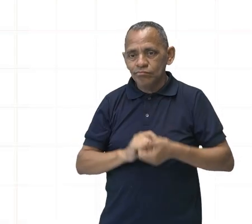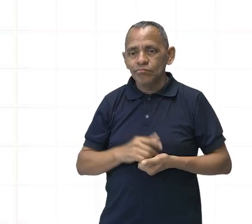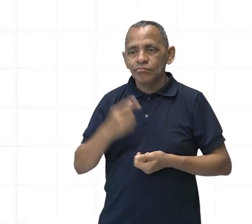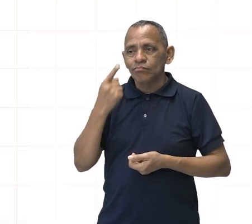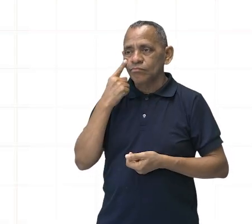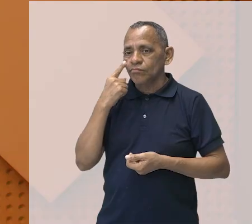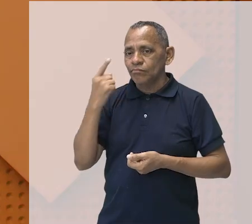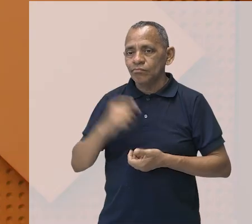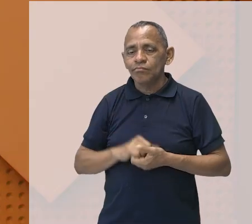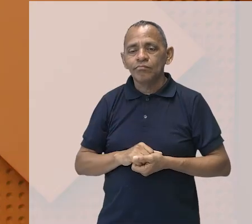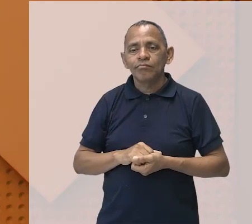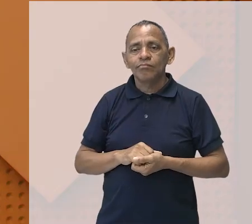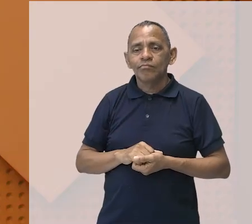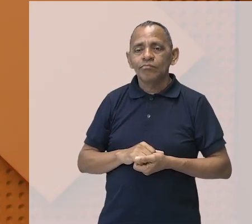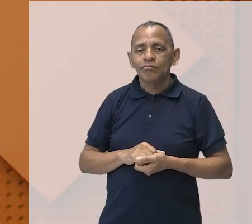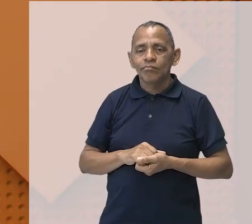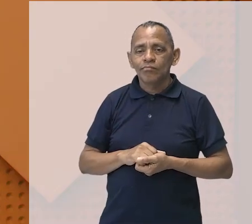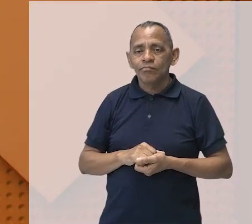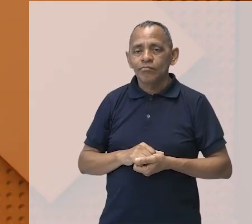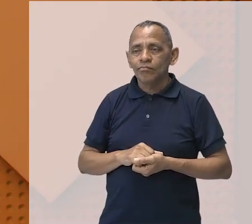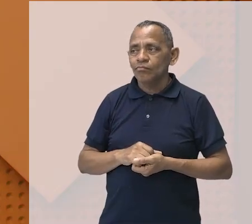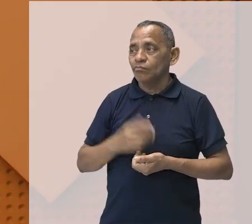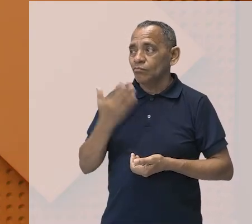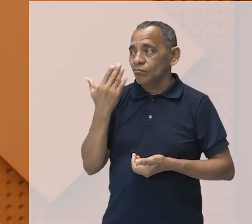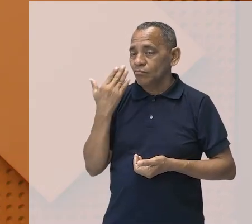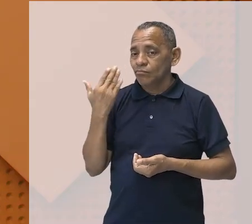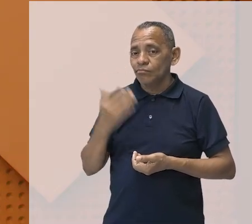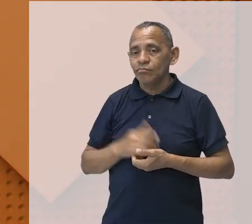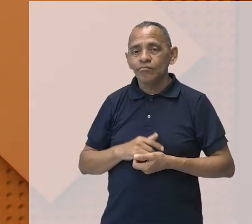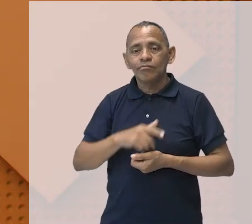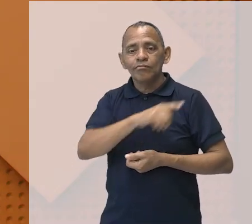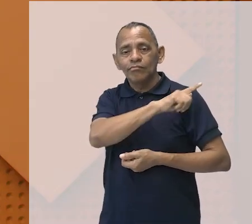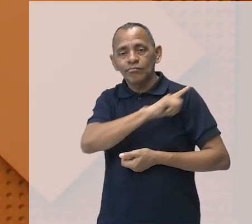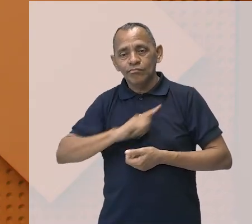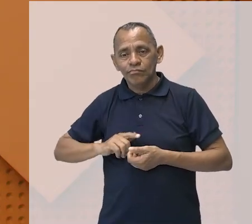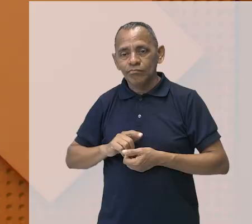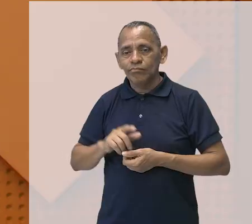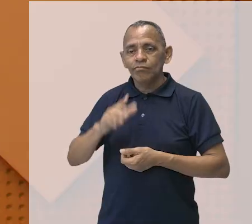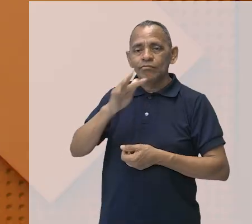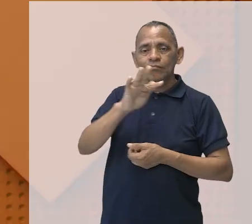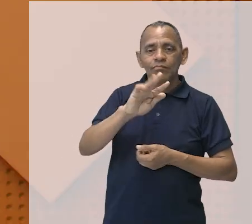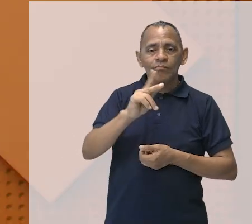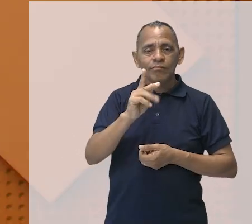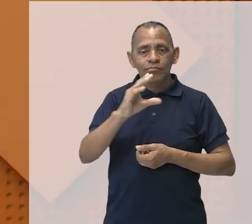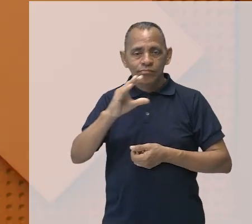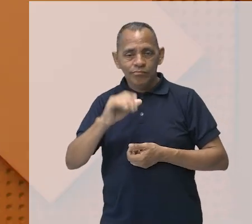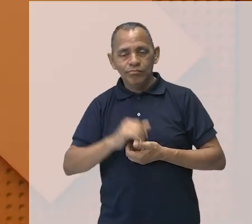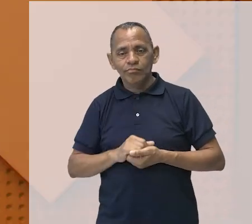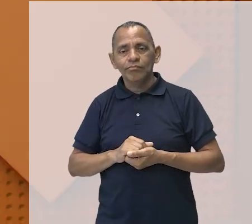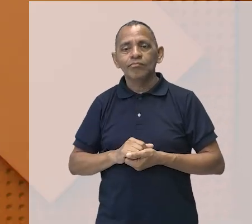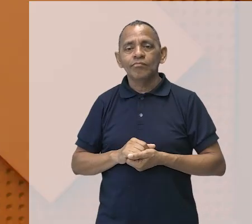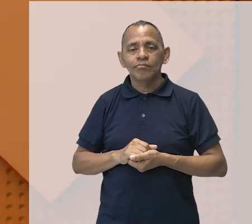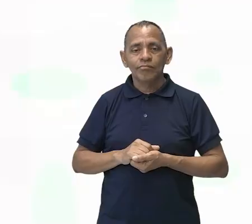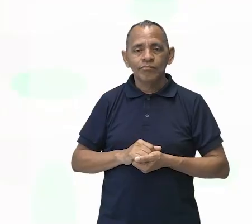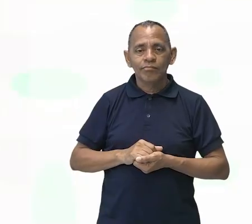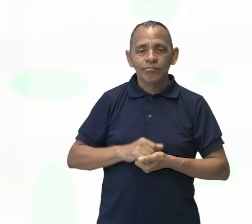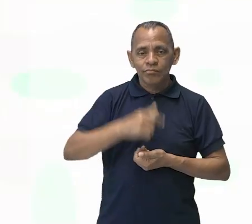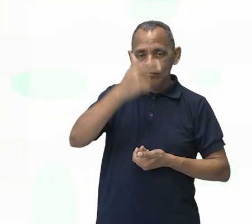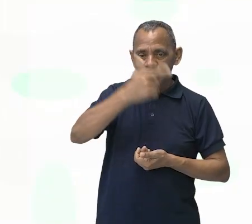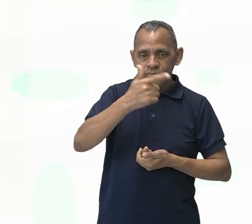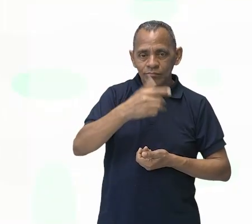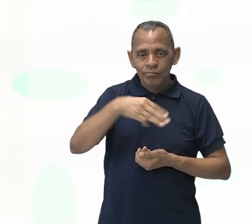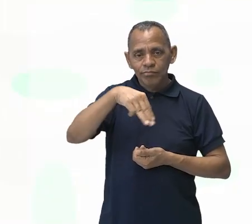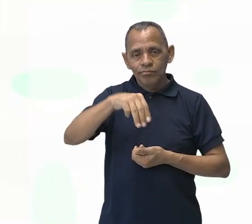mental que vai falar um pouquinho sobre o governo de Fernando Henrique já no seu segundo mandato. Acompanhem comigo. Temos